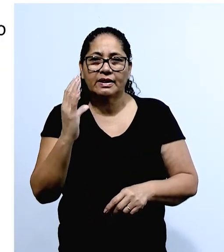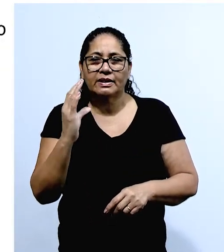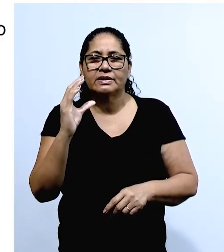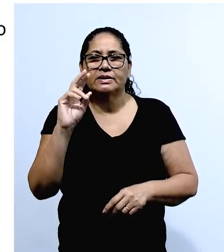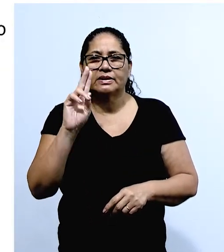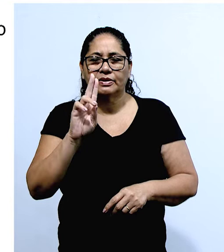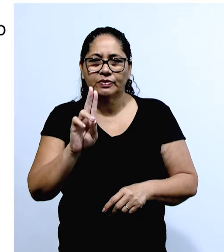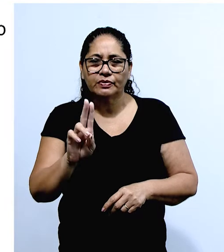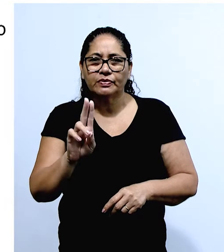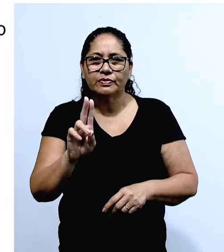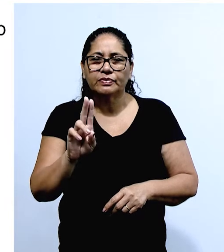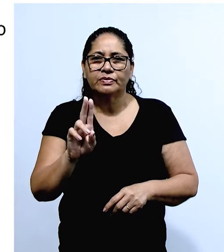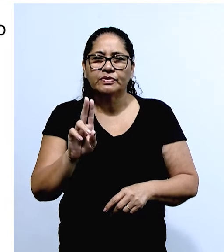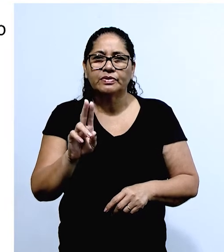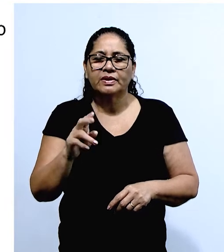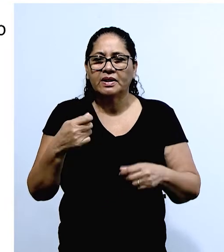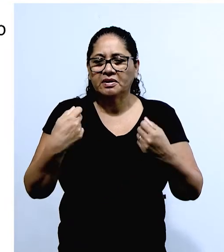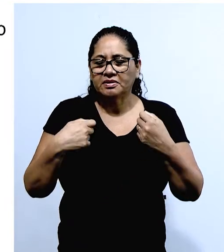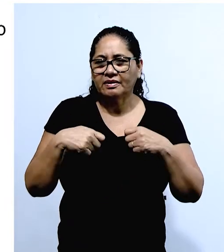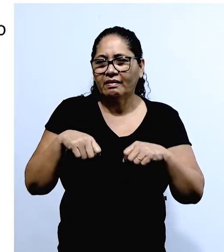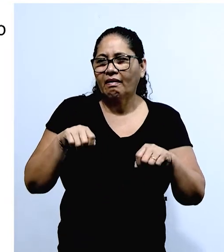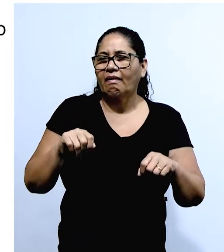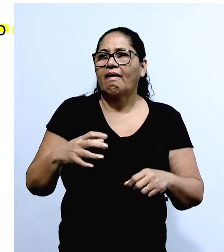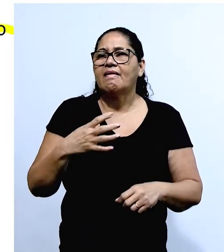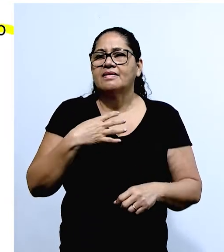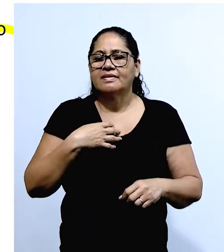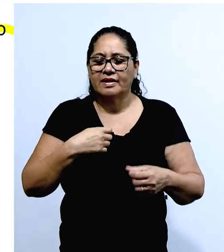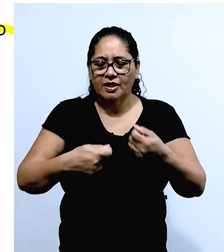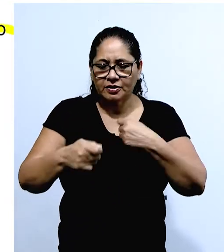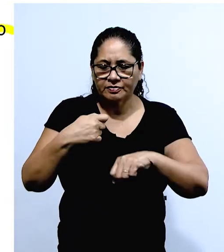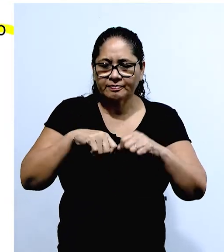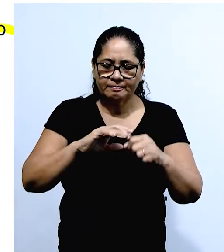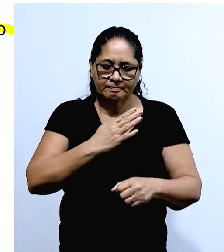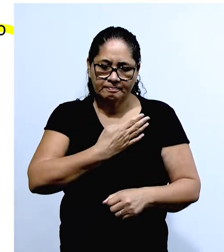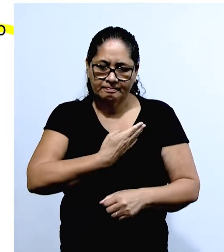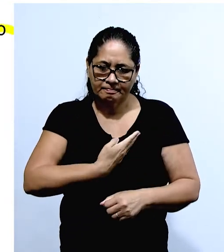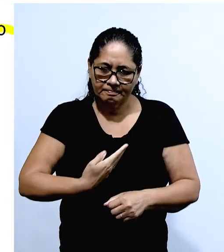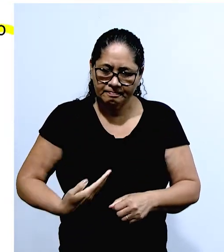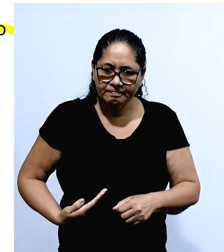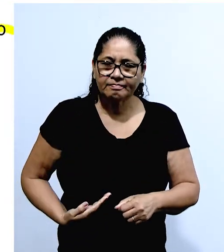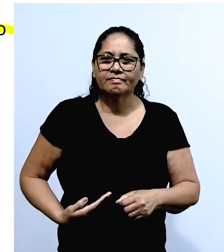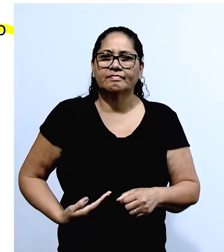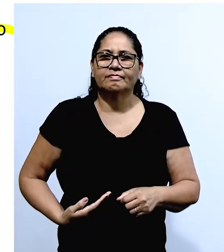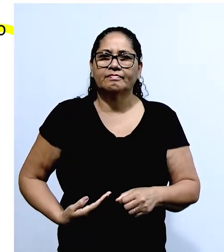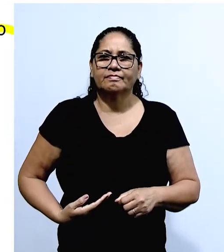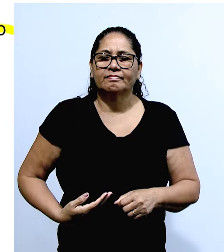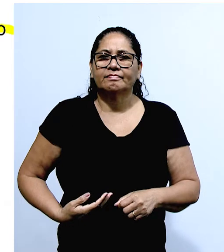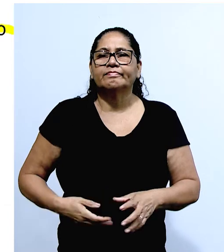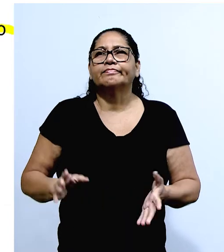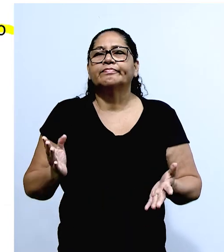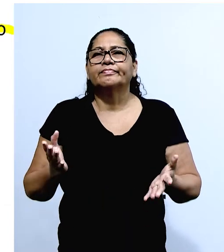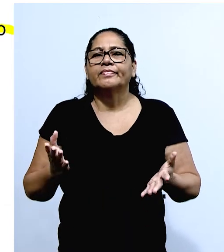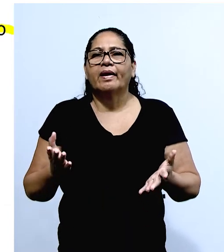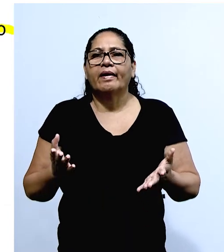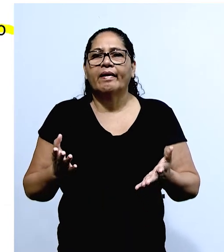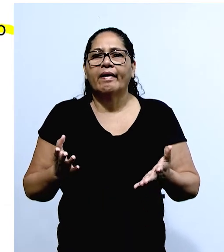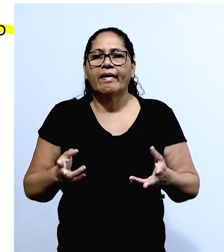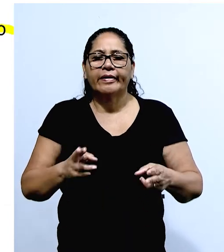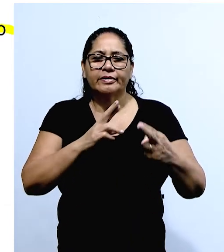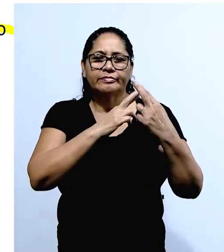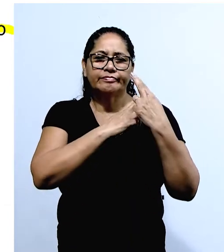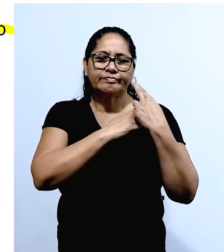que quer ser referência na promoção de uma administração pública efetiva, ética, ágil